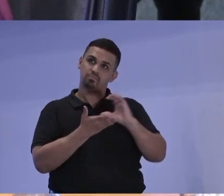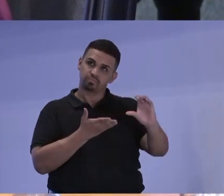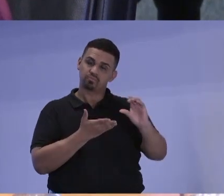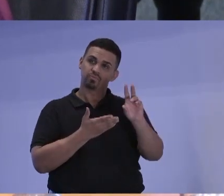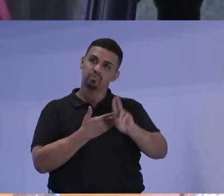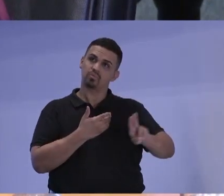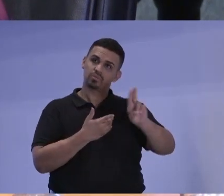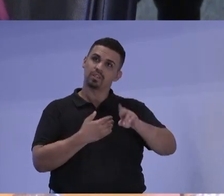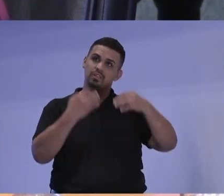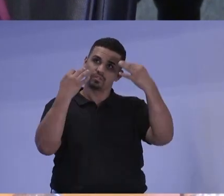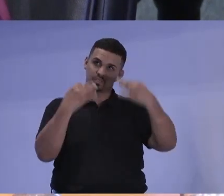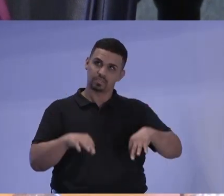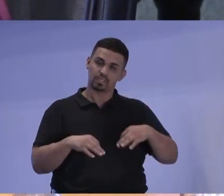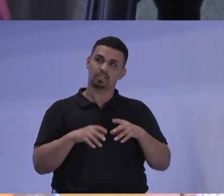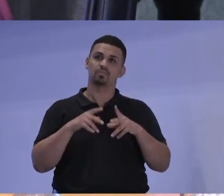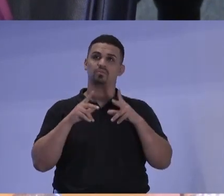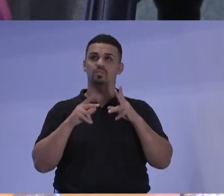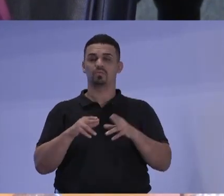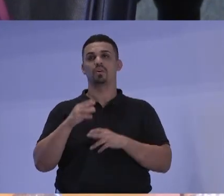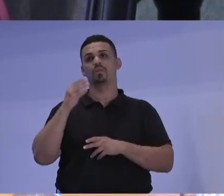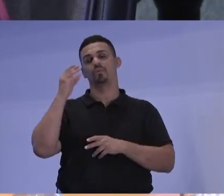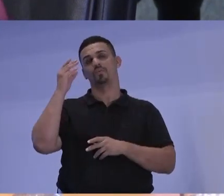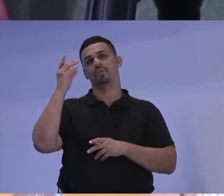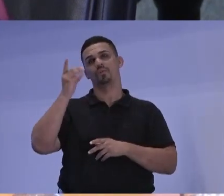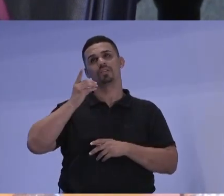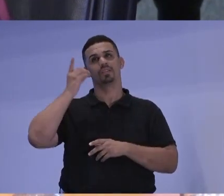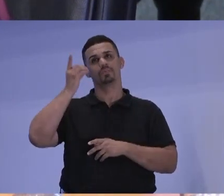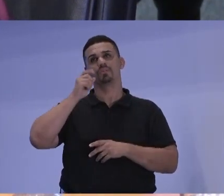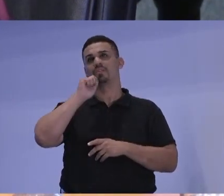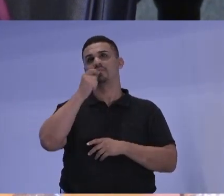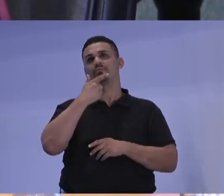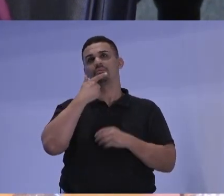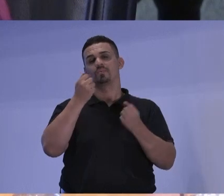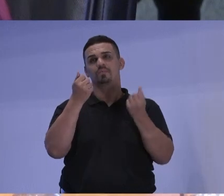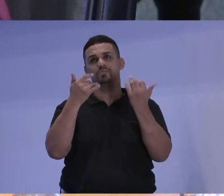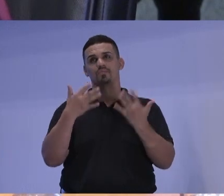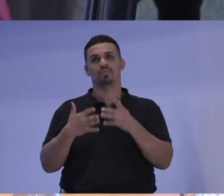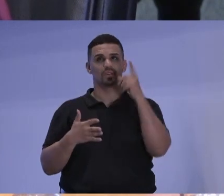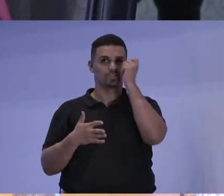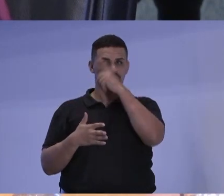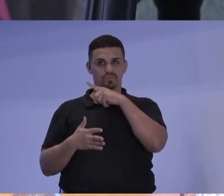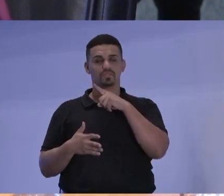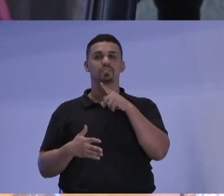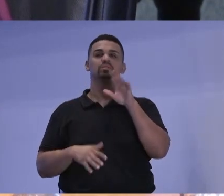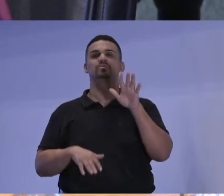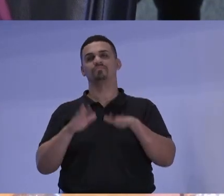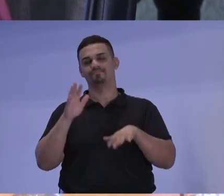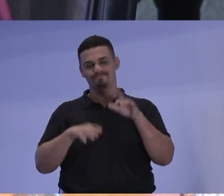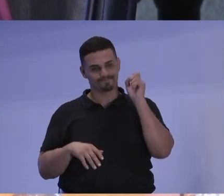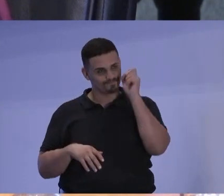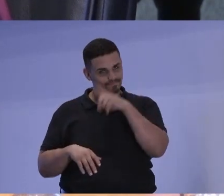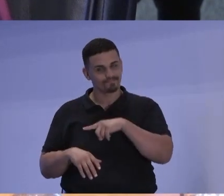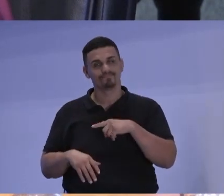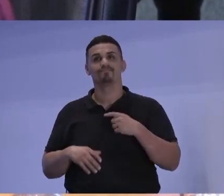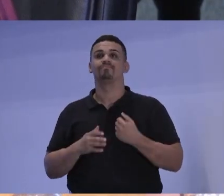porque, como o deputado falou, é difícil, às vezes, nesses temas negligenciados, né, e que